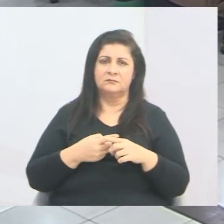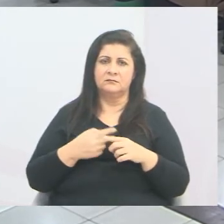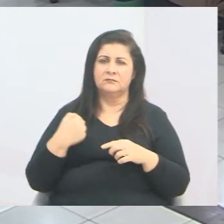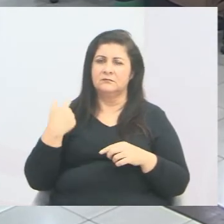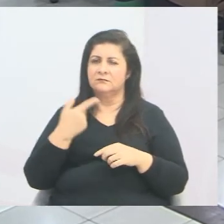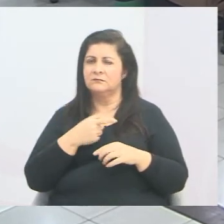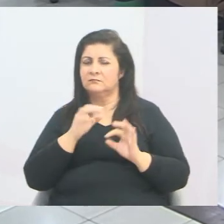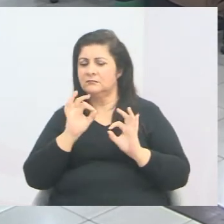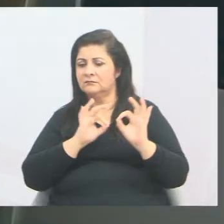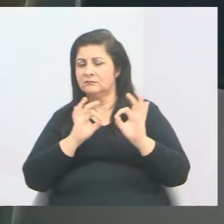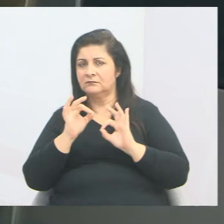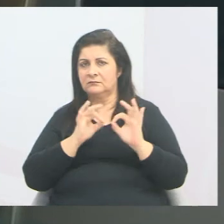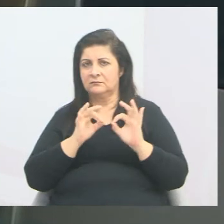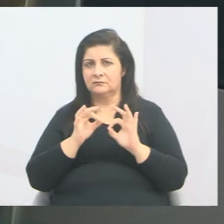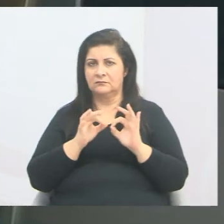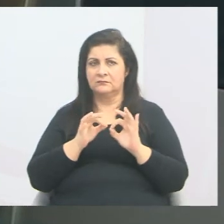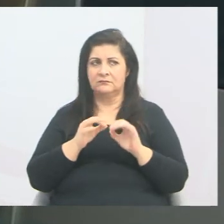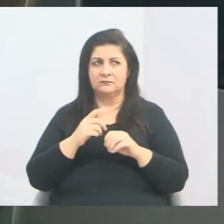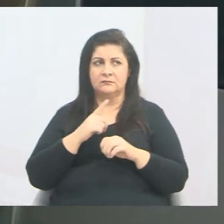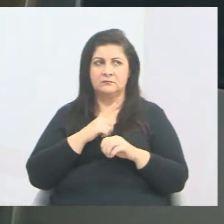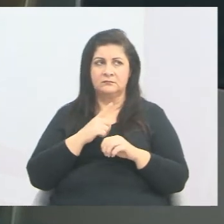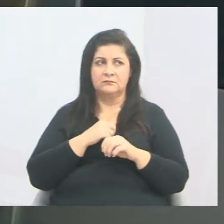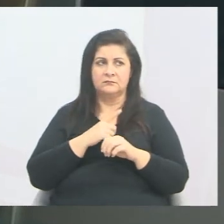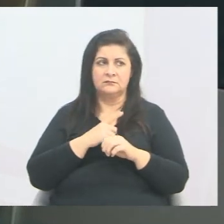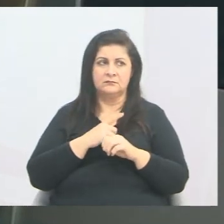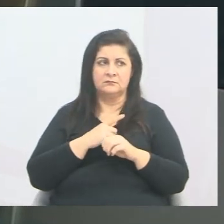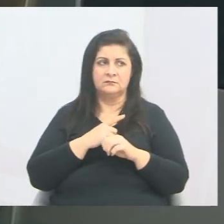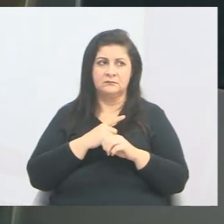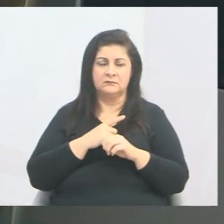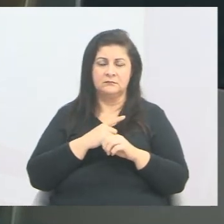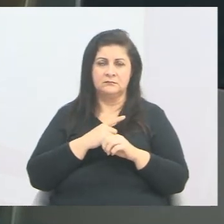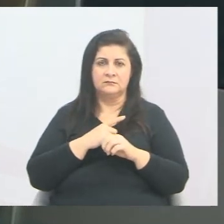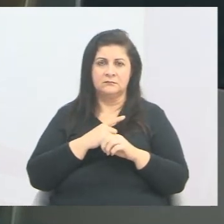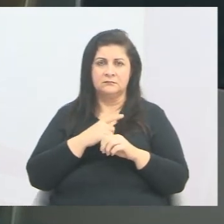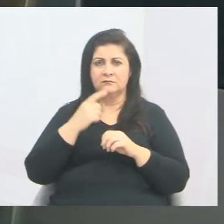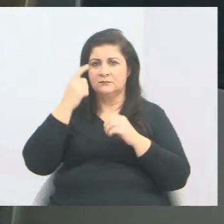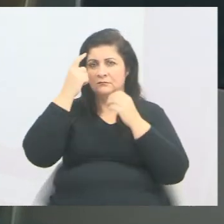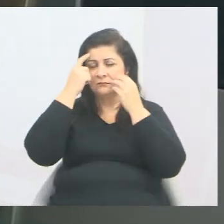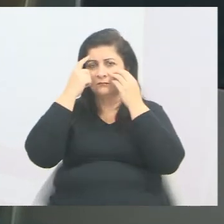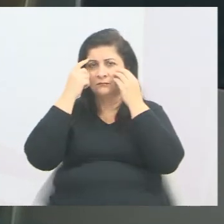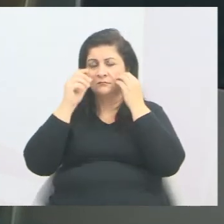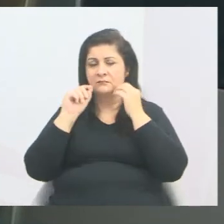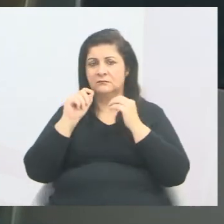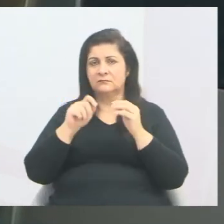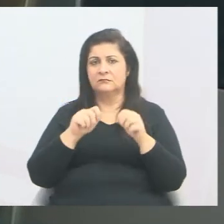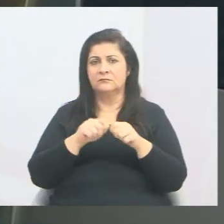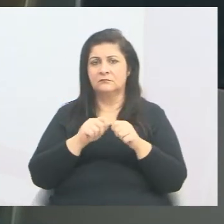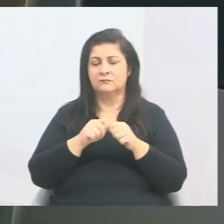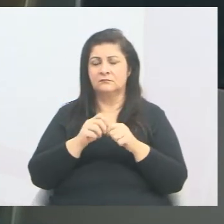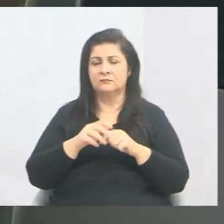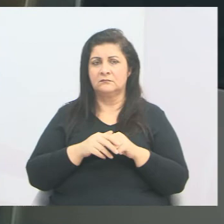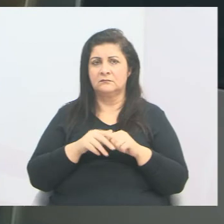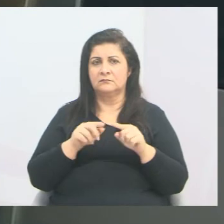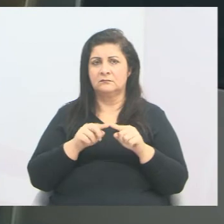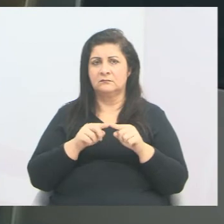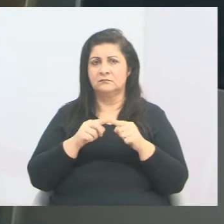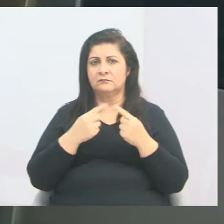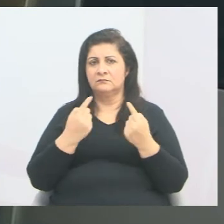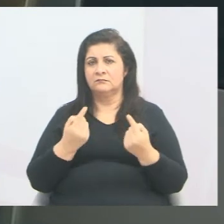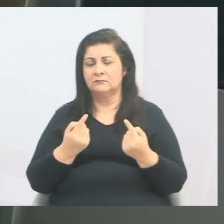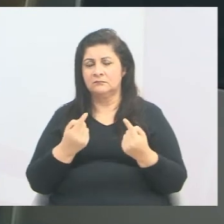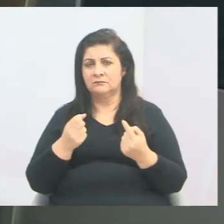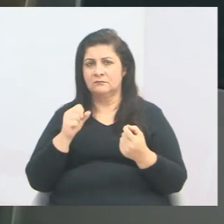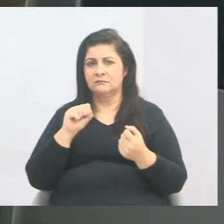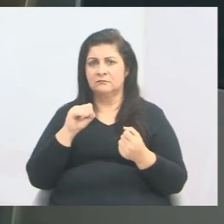previsão, né, a gente também tem uma perspectiva de execução. Sim. Mas quando essa execução acaba